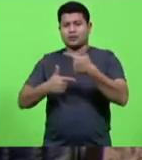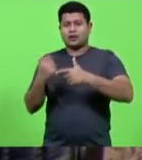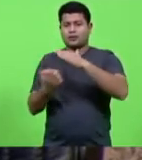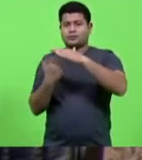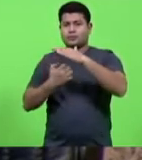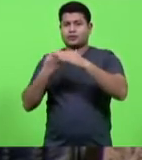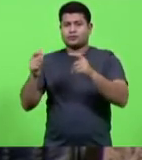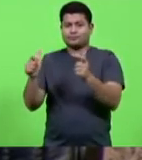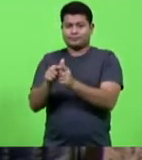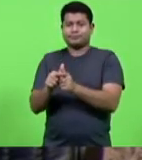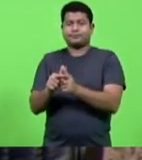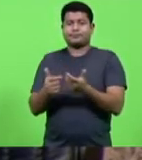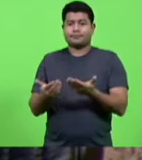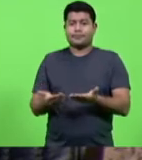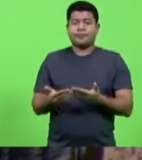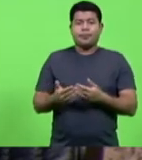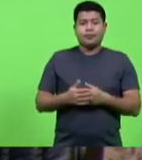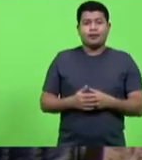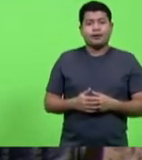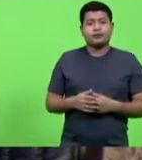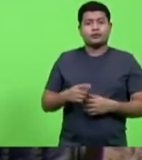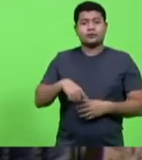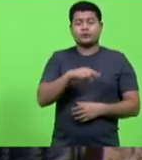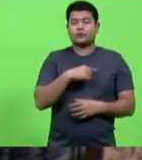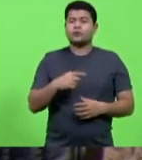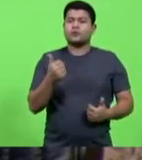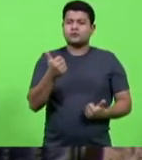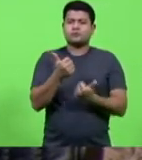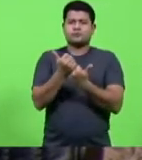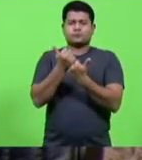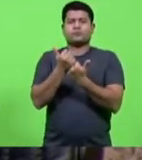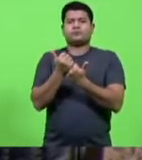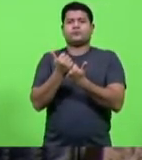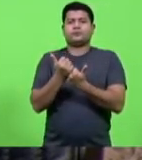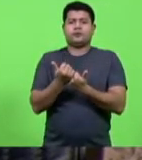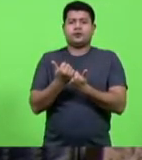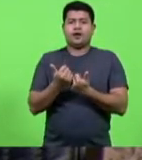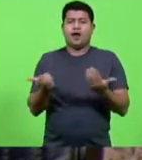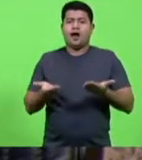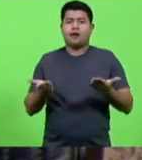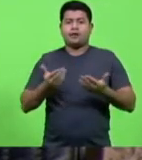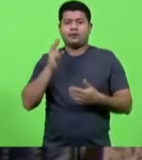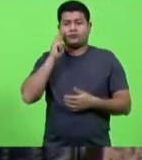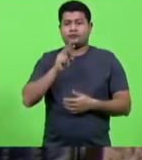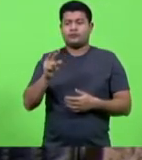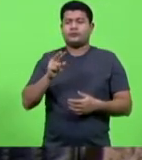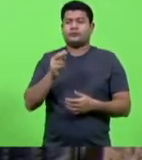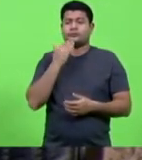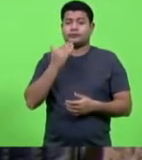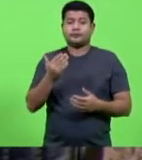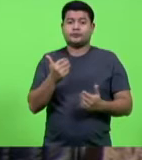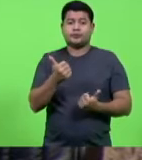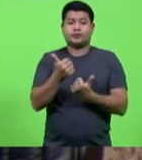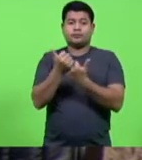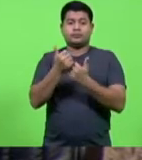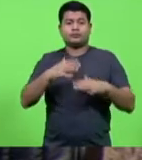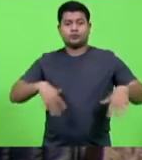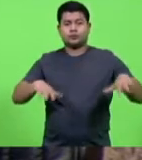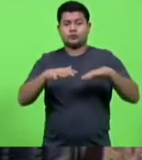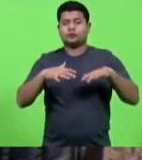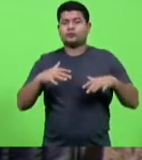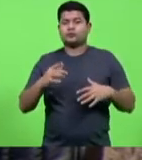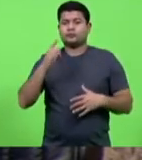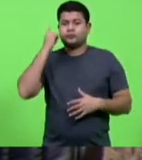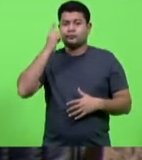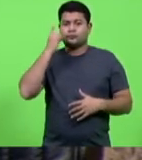de Economia, uma das bandeiras que levantamos e vemos hoje se concretizar nessa casa, pedindo o apoio de todos os parlamentares e